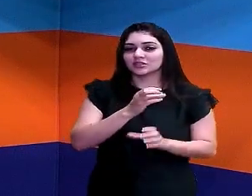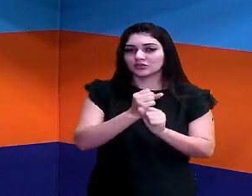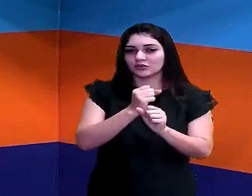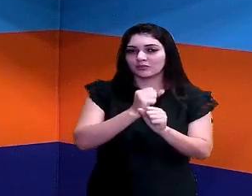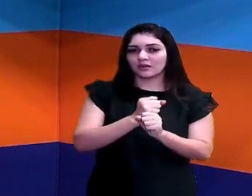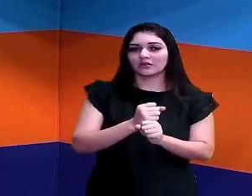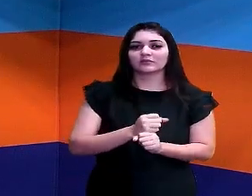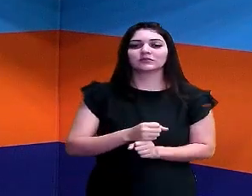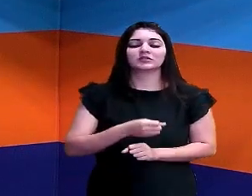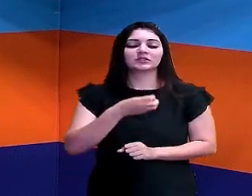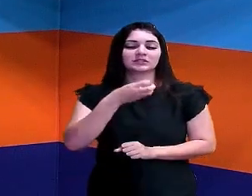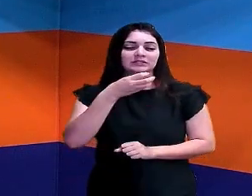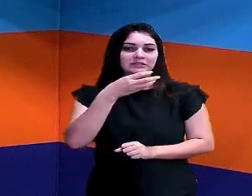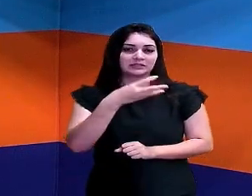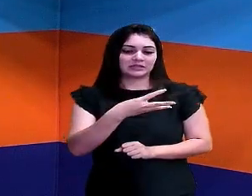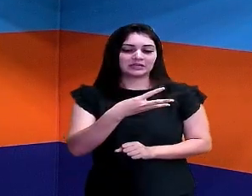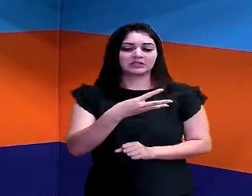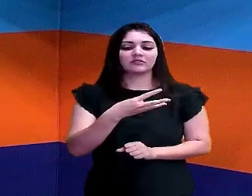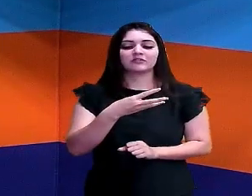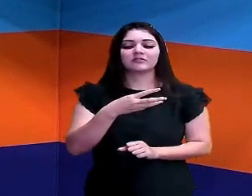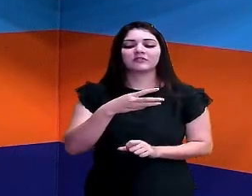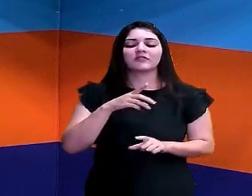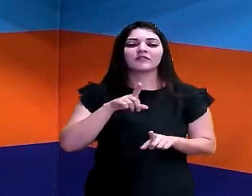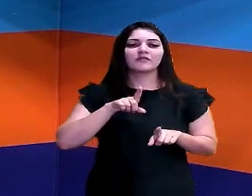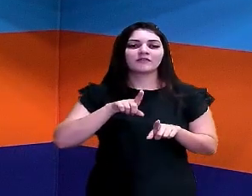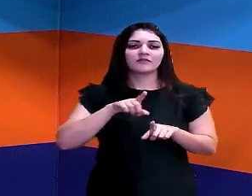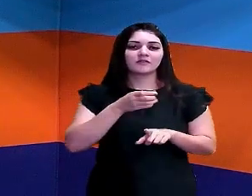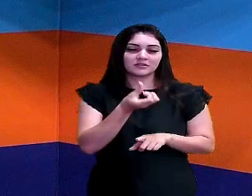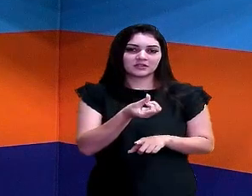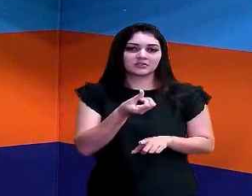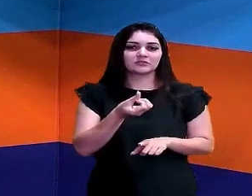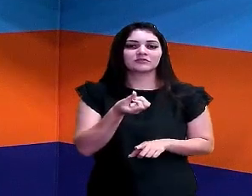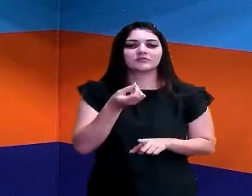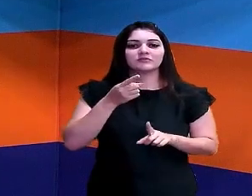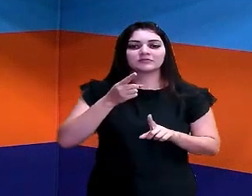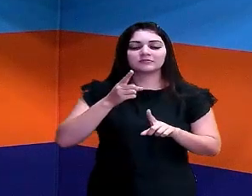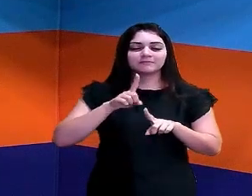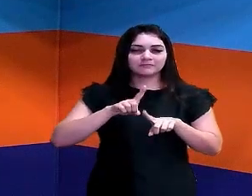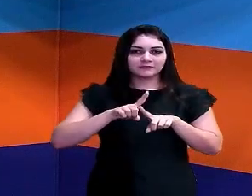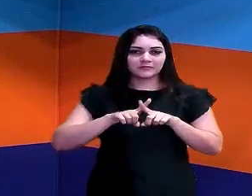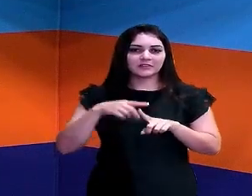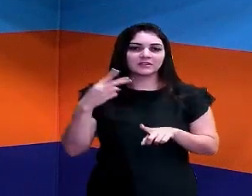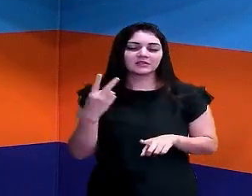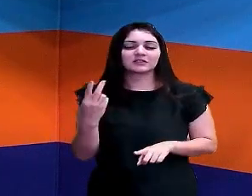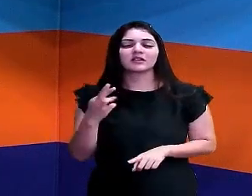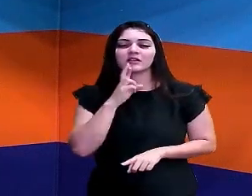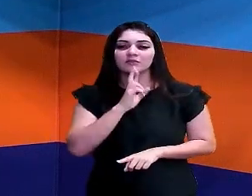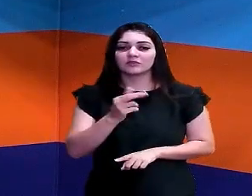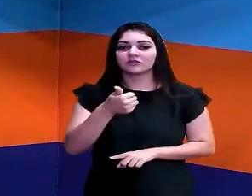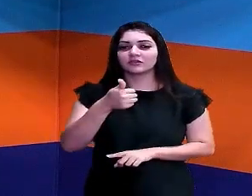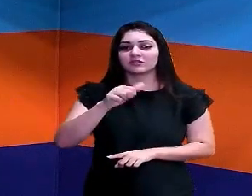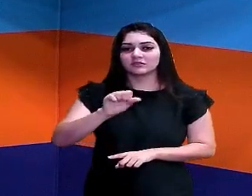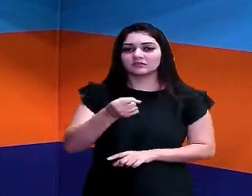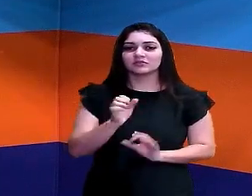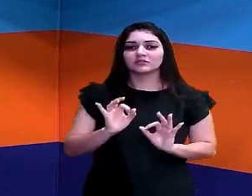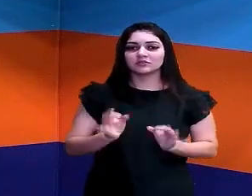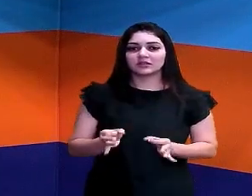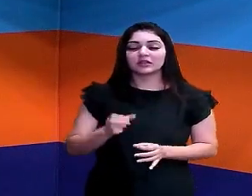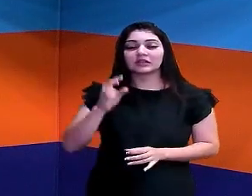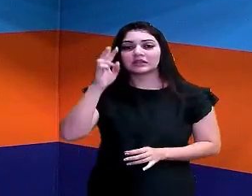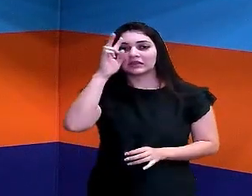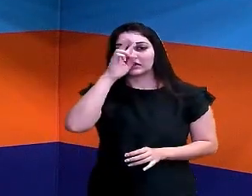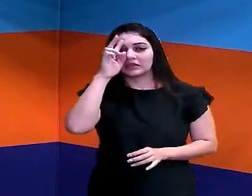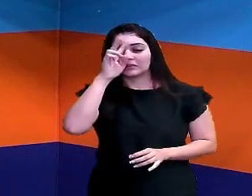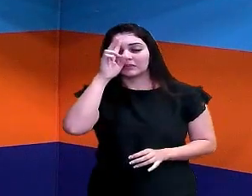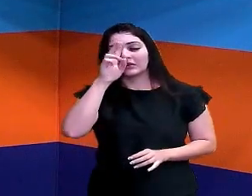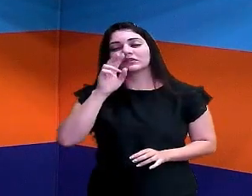3 6 vezes, a gente vai ter como resultado o número 18, tá certo? Lembrando que na multiplicação,